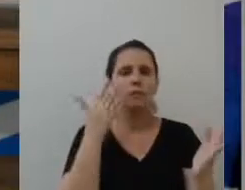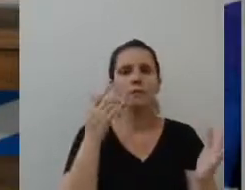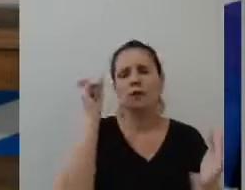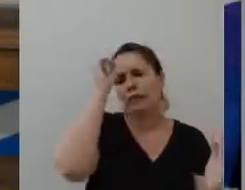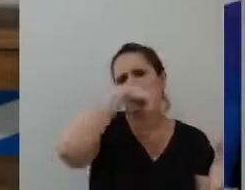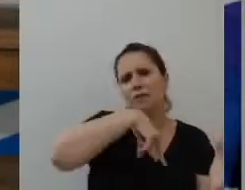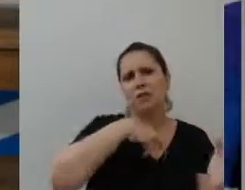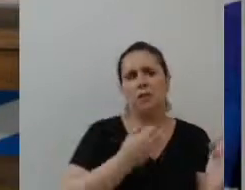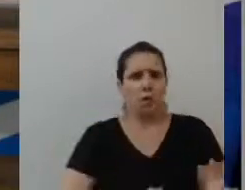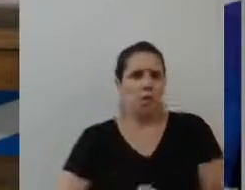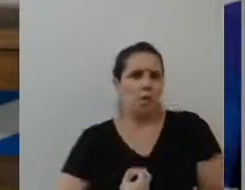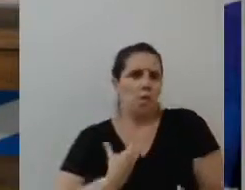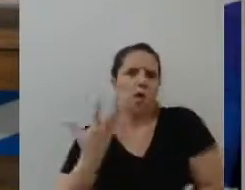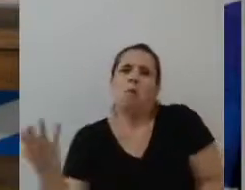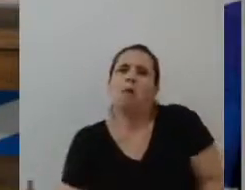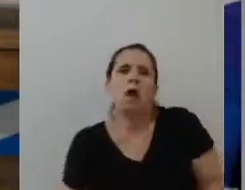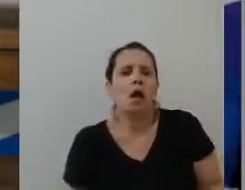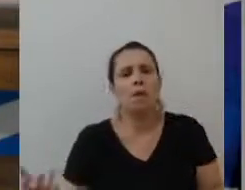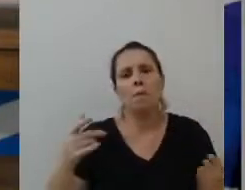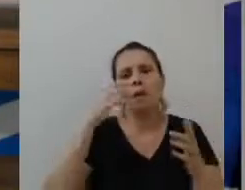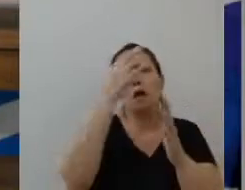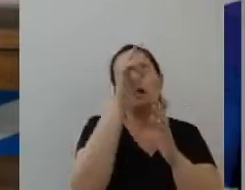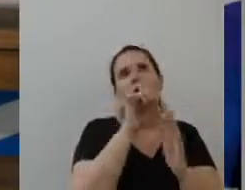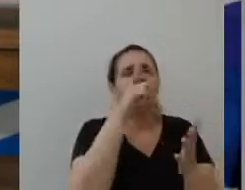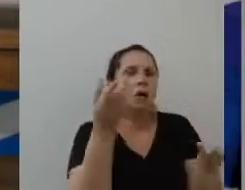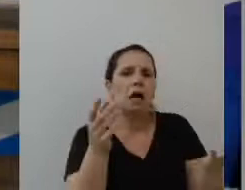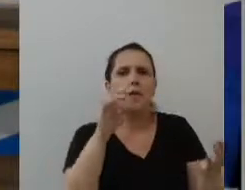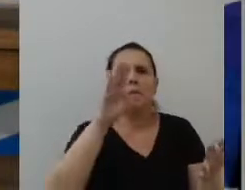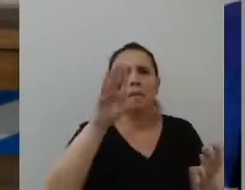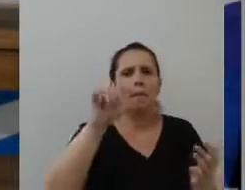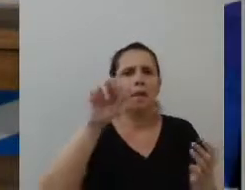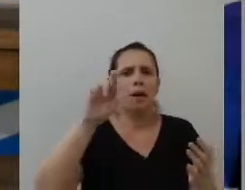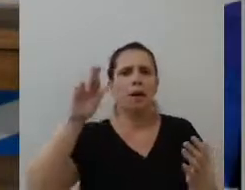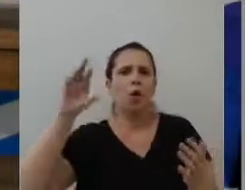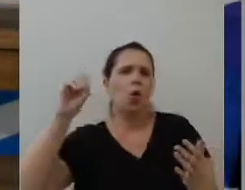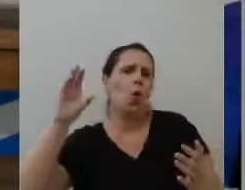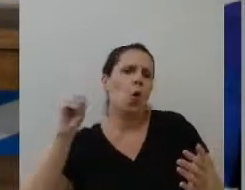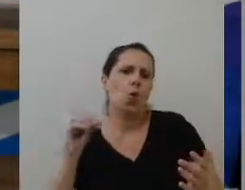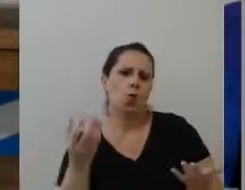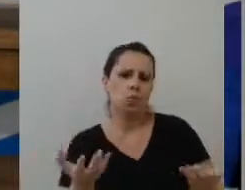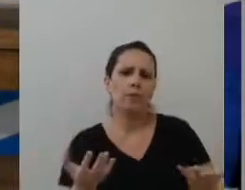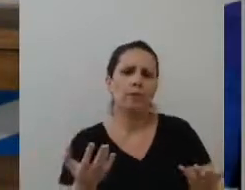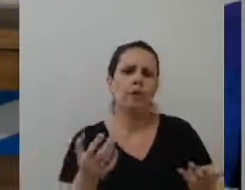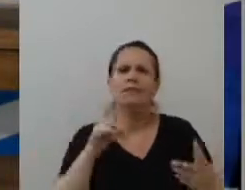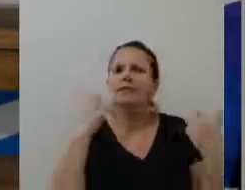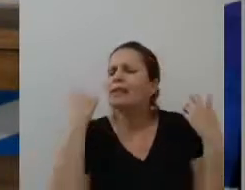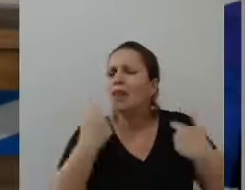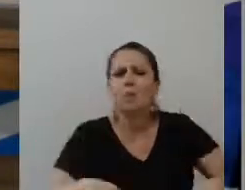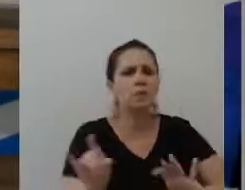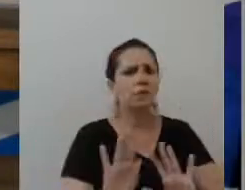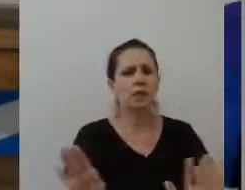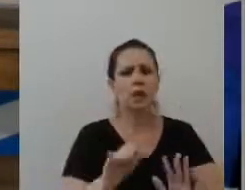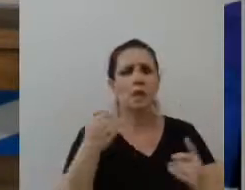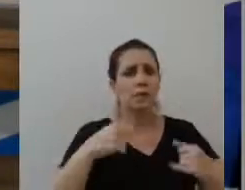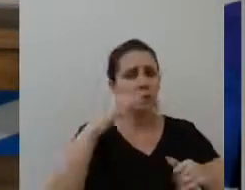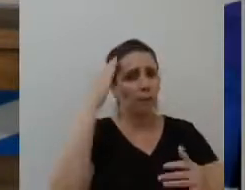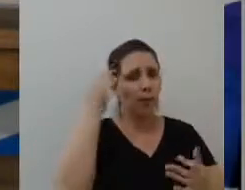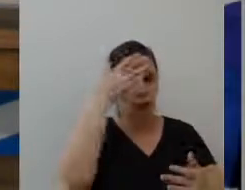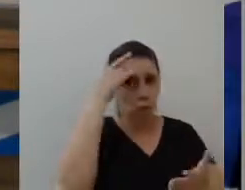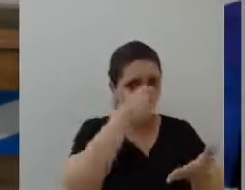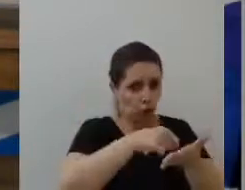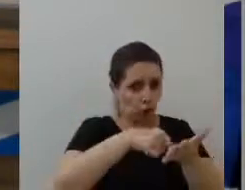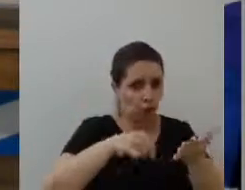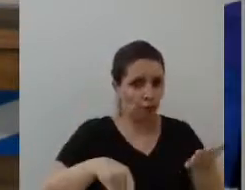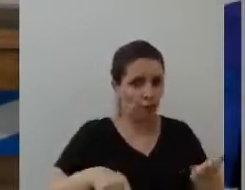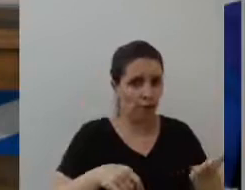acima do barroco, porque tem tal e tal característica. Procure entender o que o autor está querendo dizer. Procura saber o momento